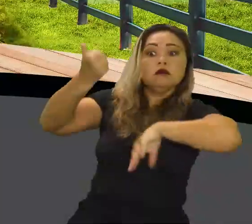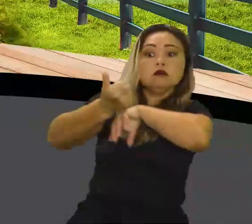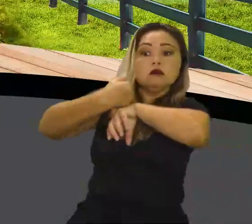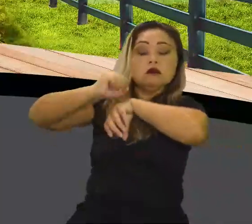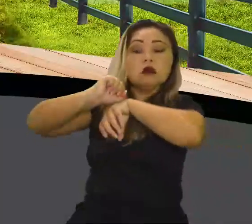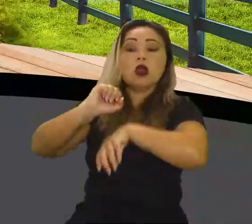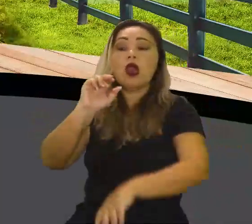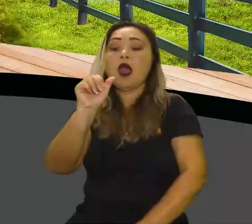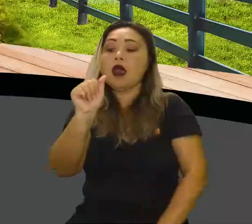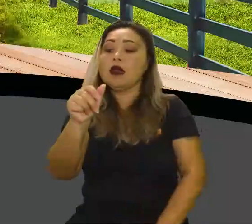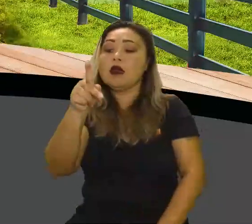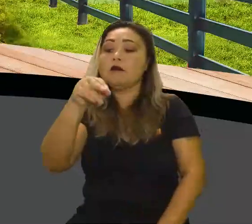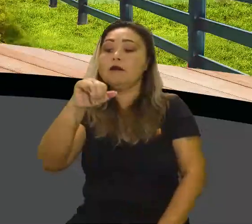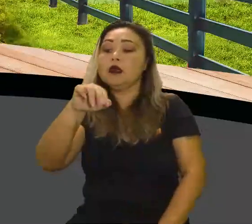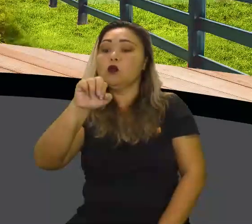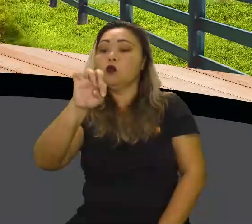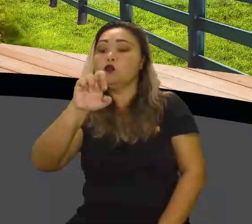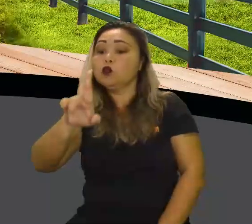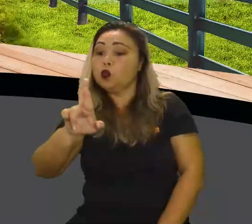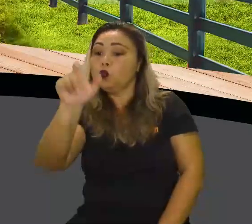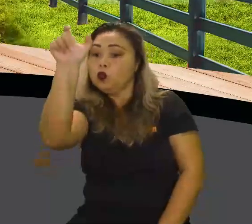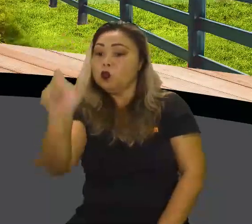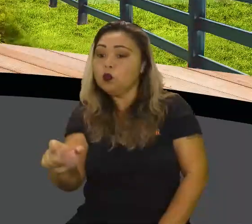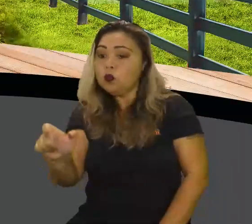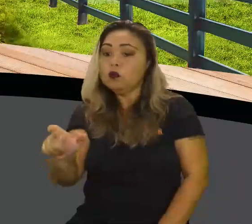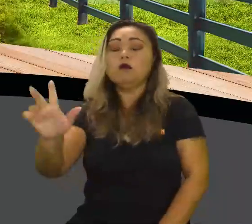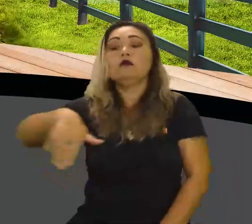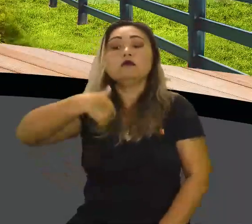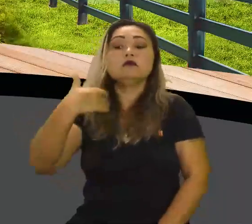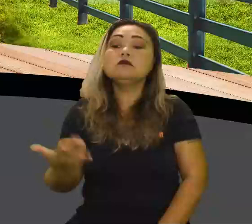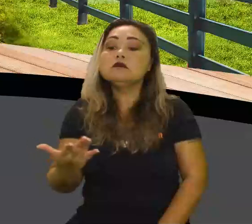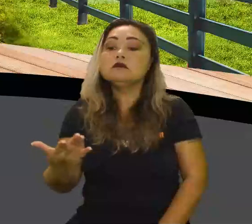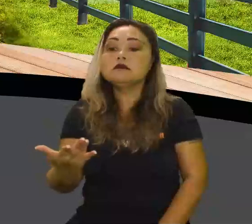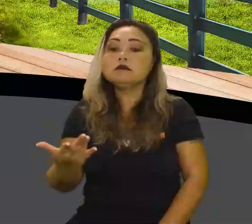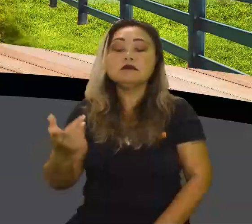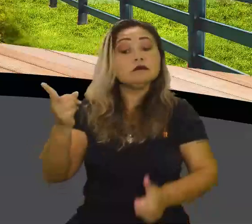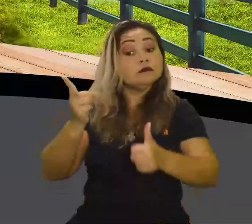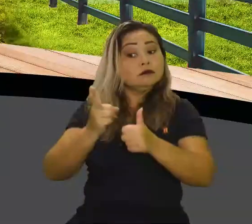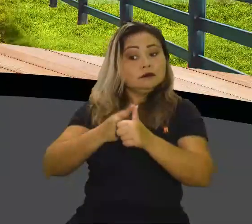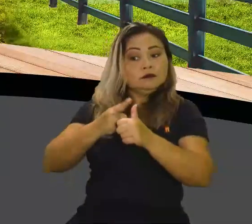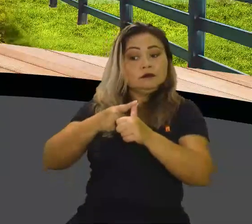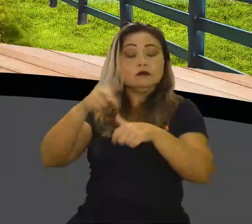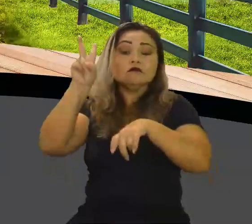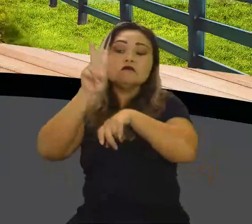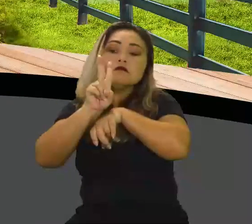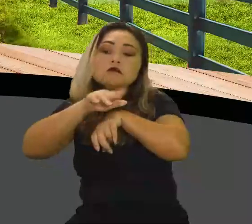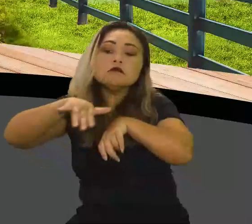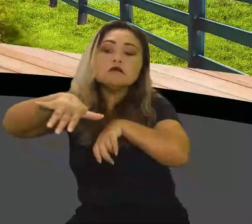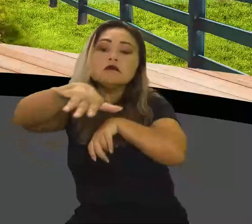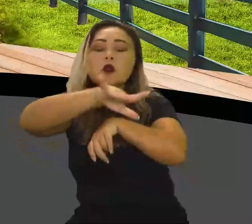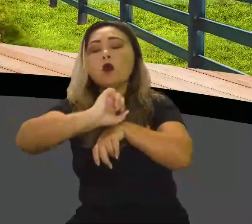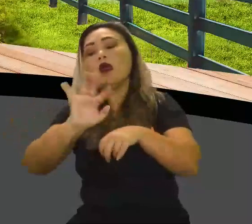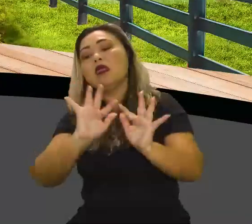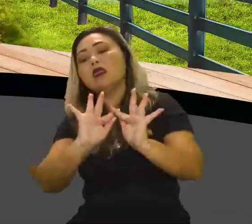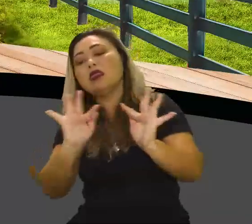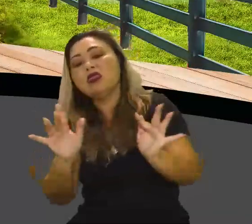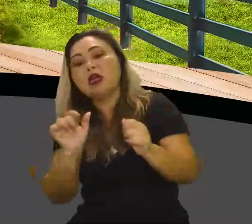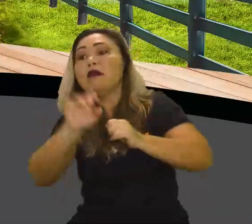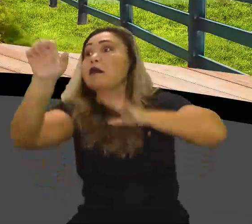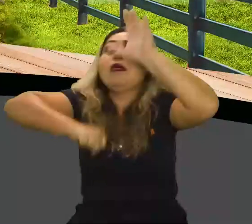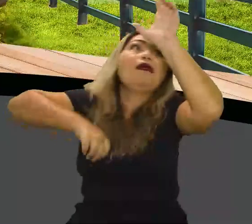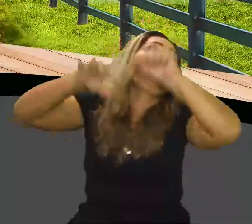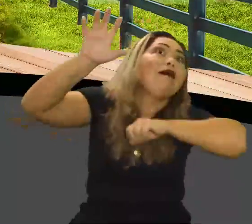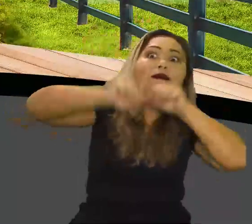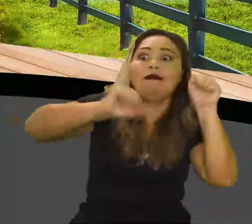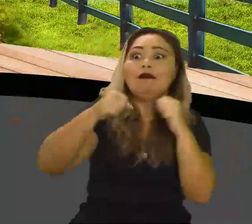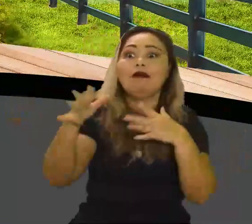apicultor. Isso mesmo. E olha, primeiramente, criar abelha não é só simplesmente você catar as bichinhas